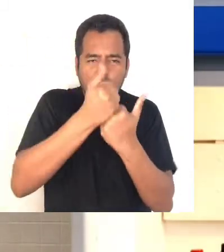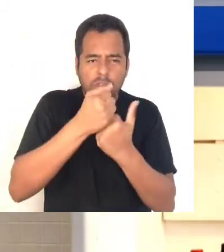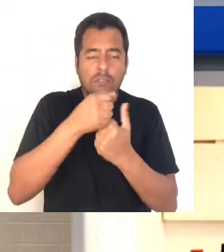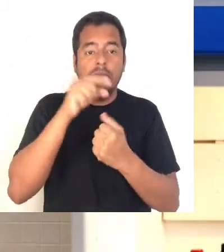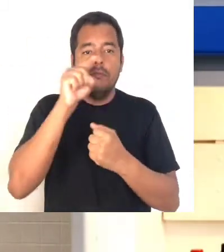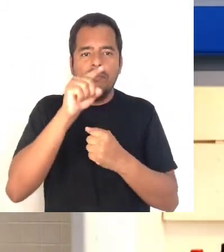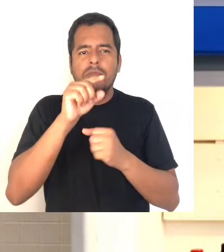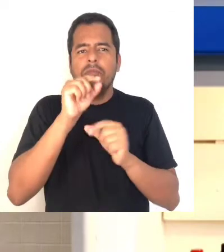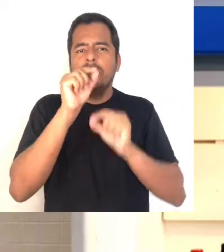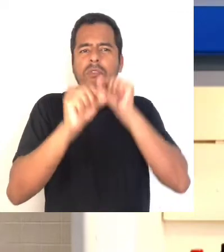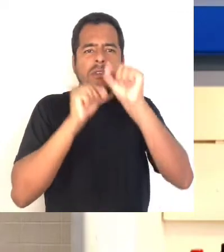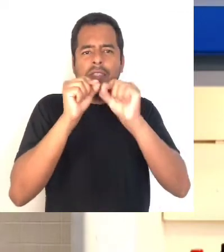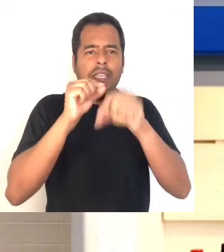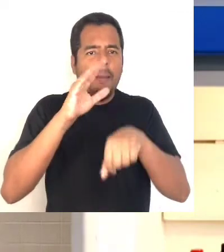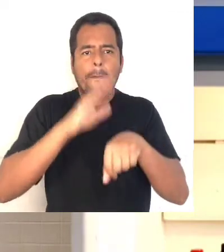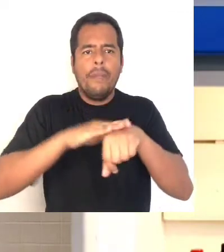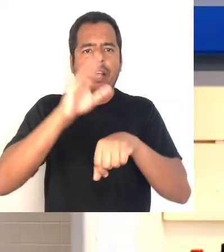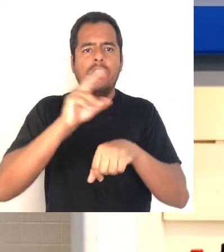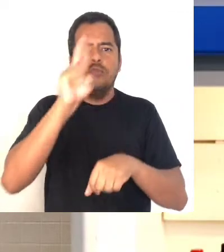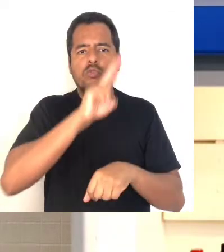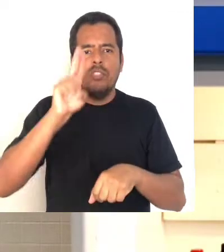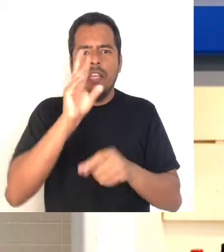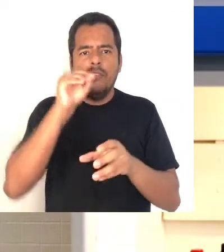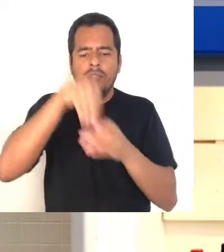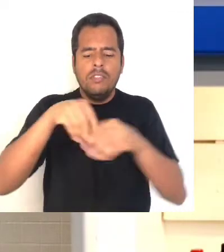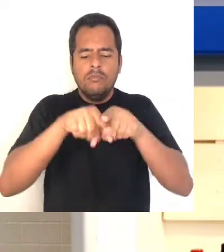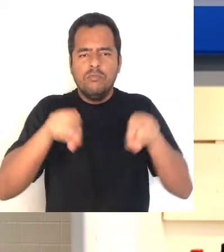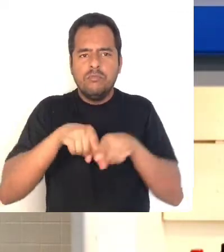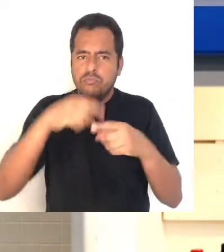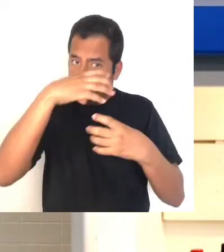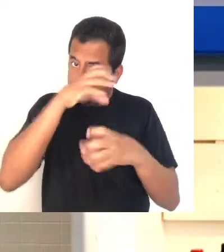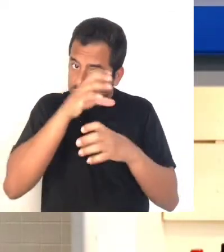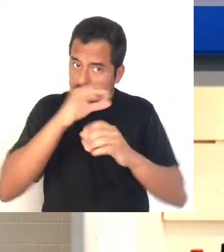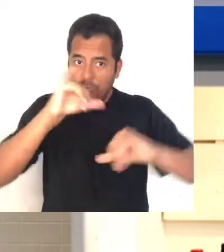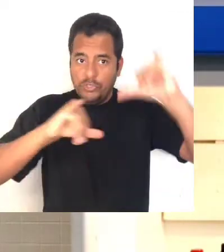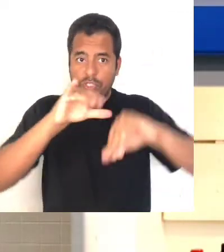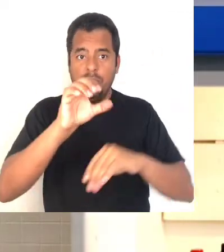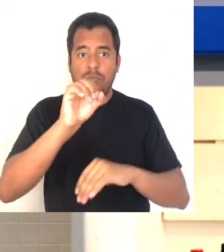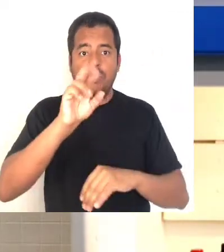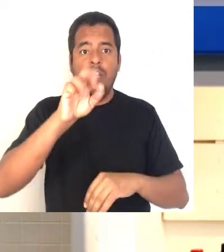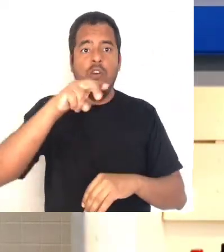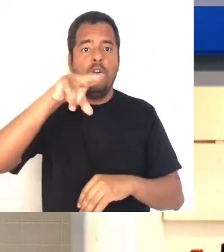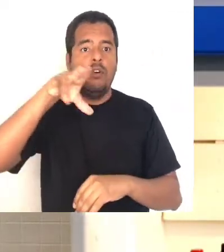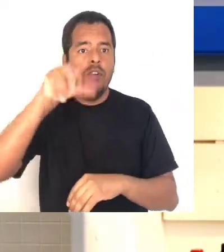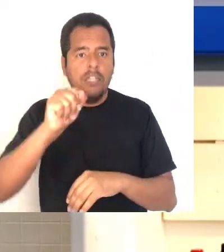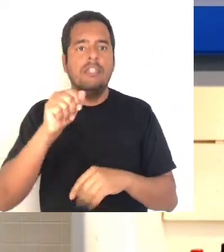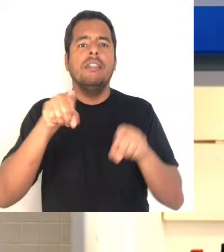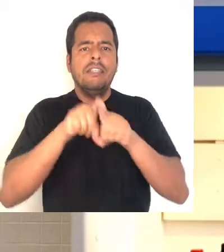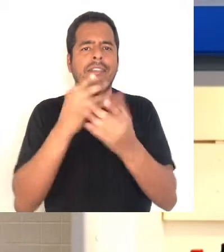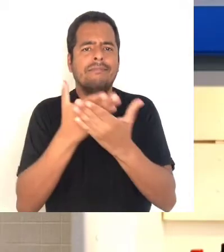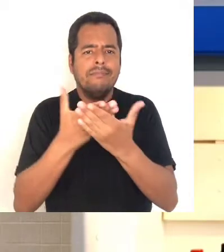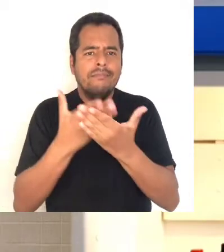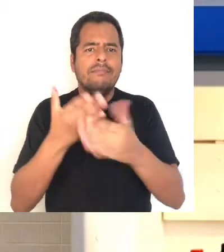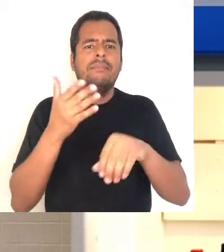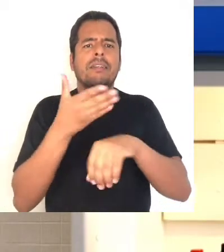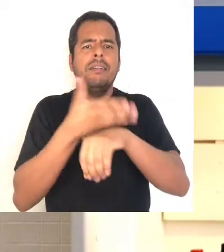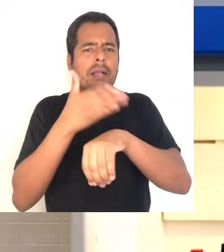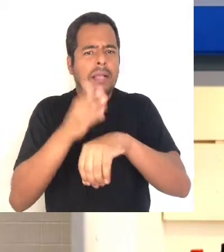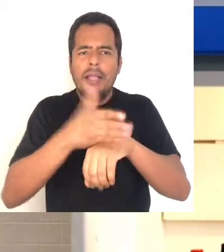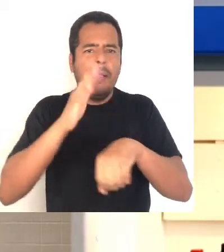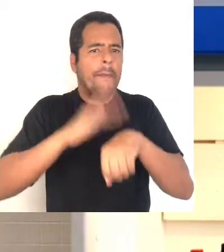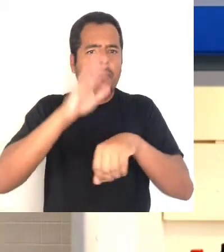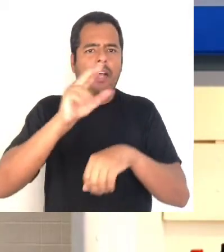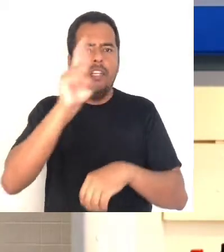nucleofílica alifática. É uma das reações mais utilizadas nos laboratórios de química orgânica e justamente nas aulas práticas ela é uma das